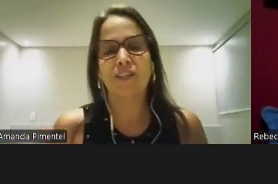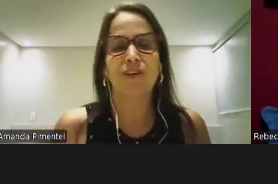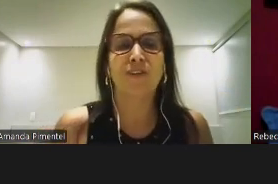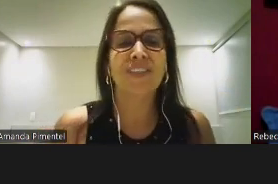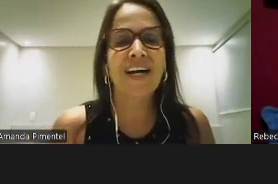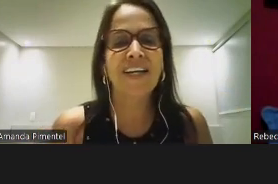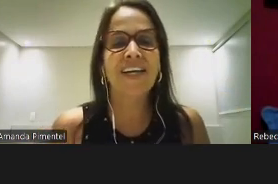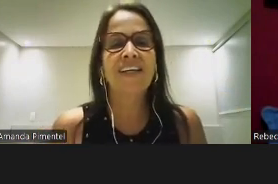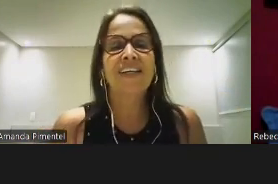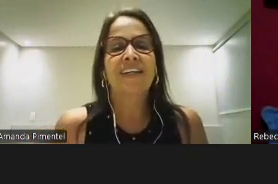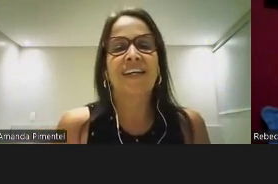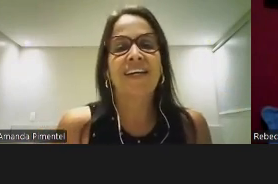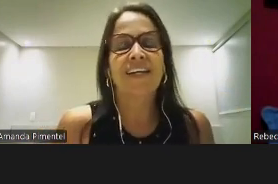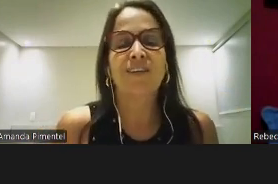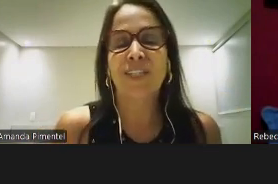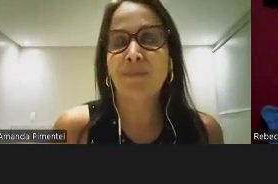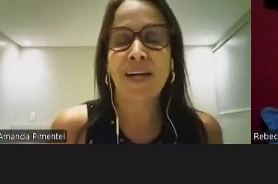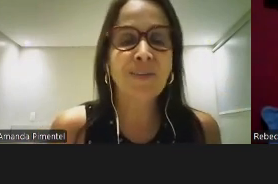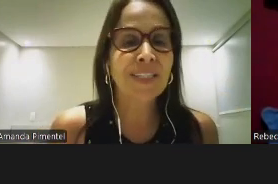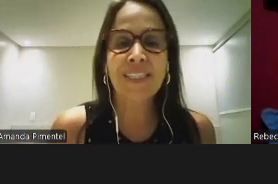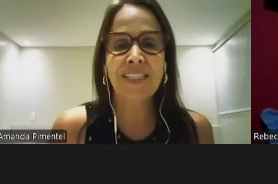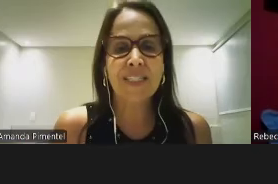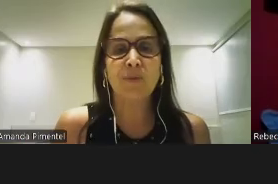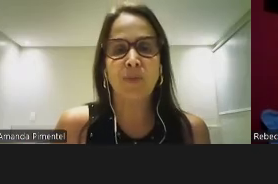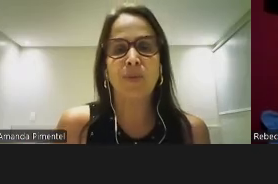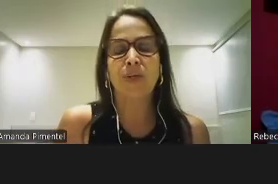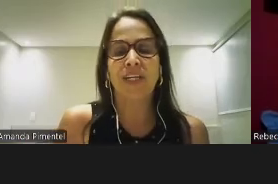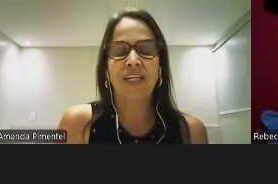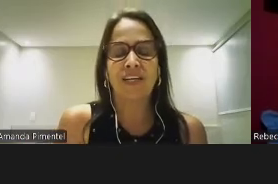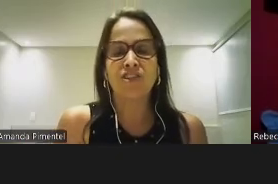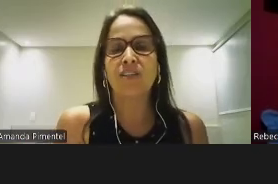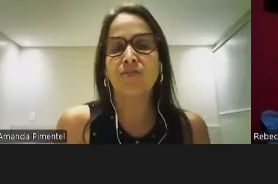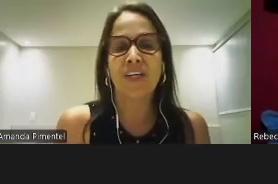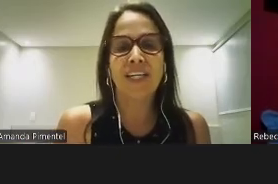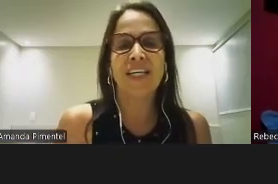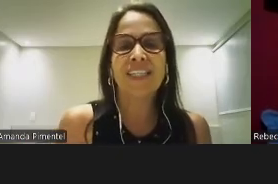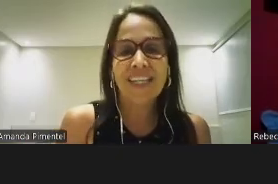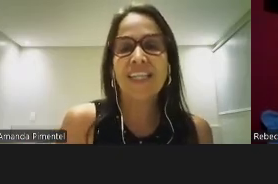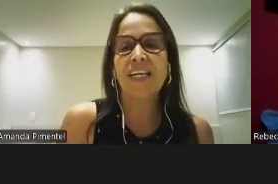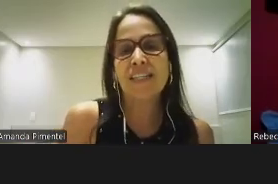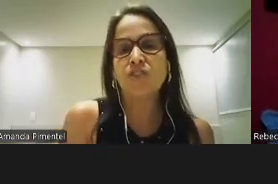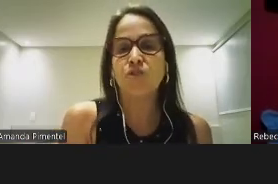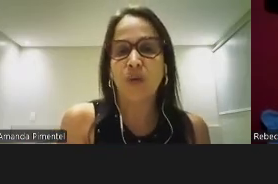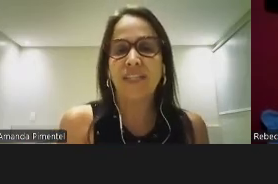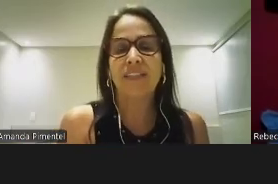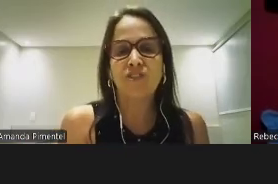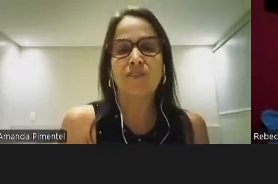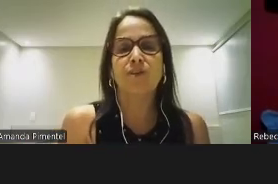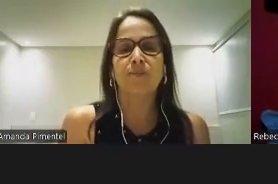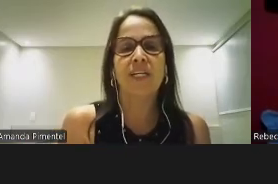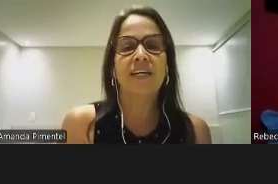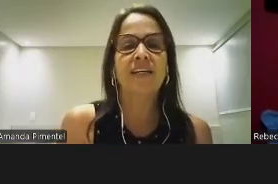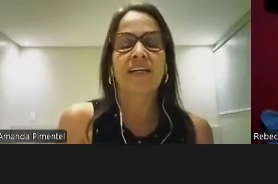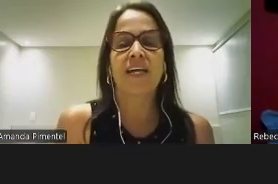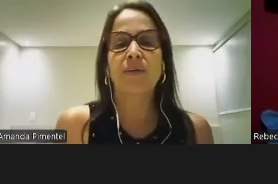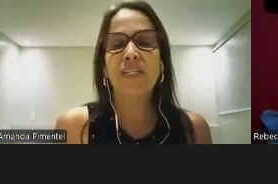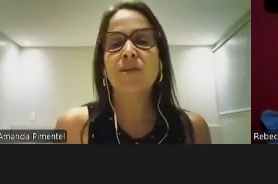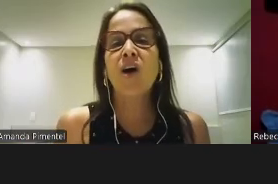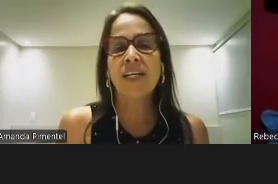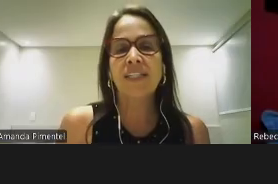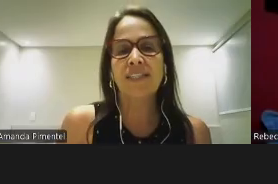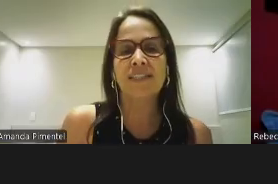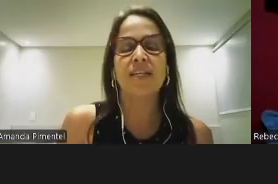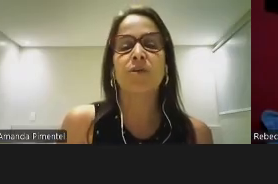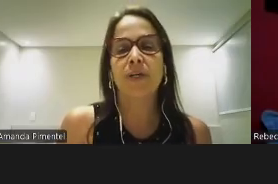como dentista voluntária, né? E é um trabalho lindíssimo, porque a gente vê que quem tem esses doentes na família é